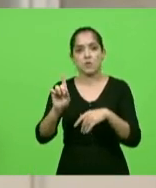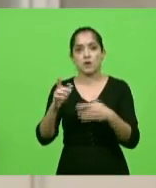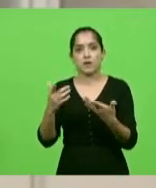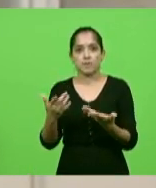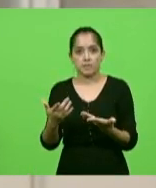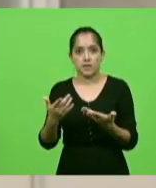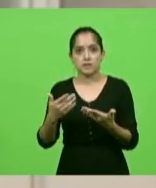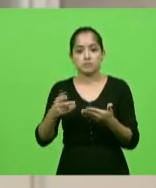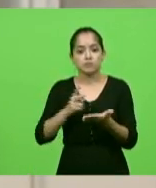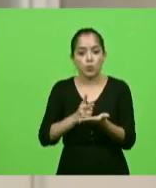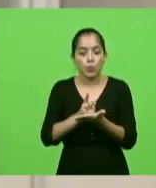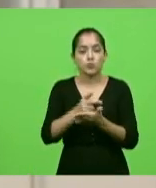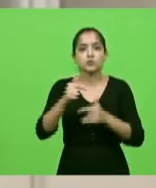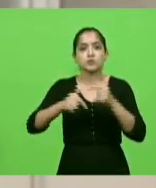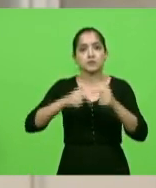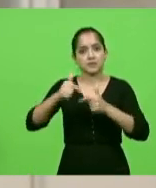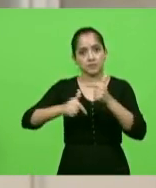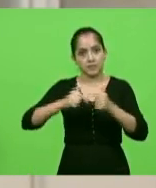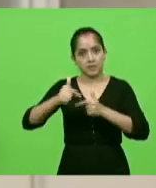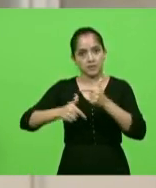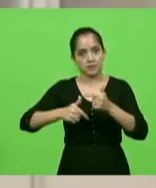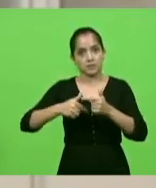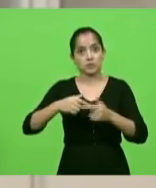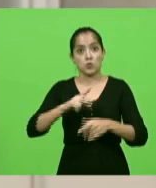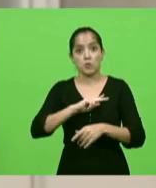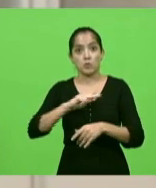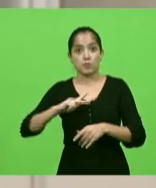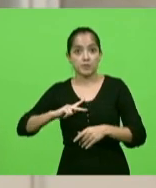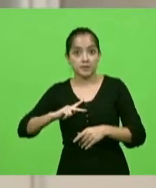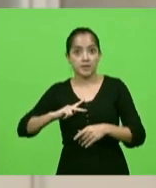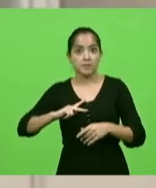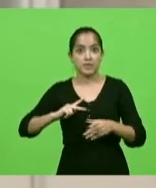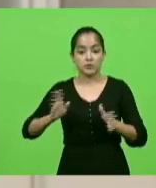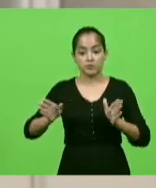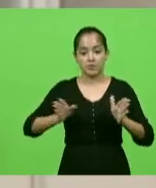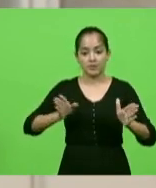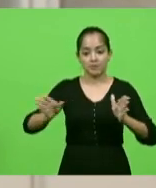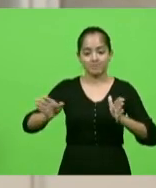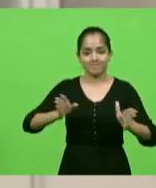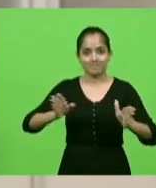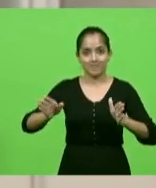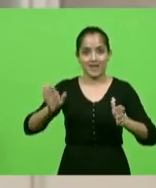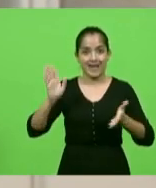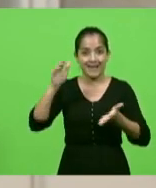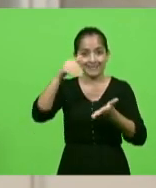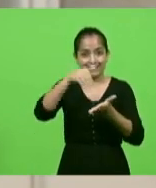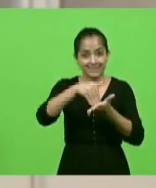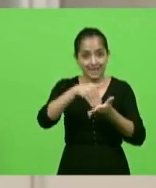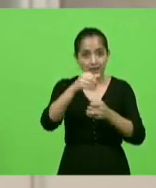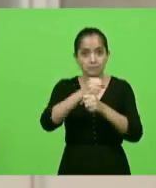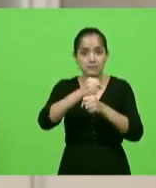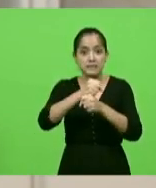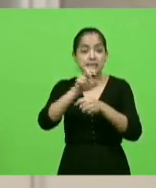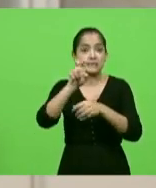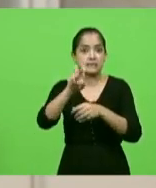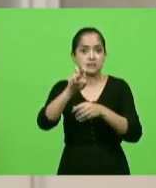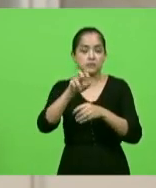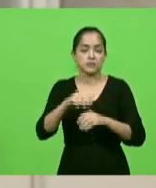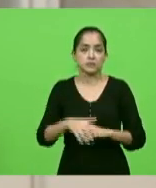para o exercício das funções públicas pelo prazo de até cinco anos